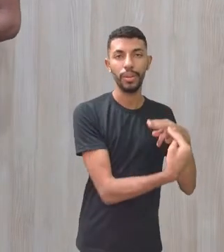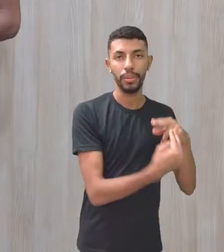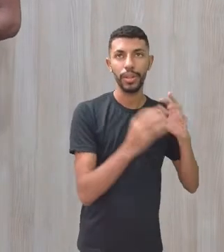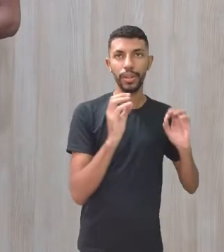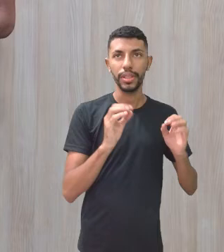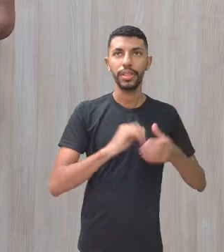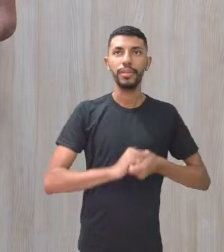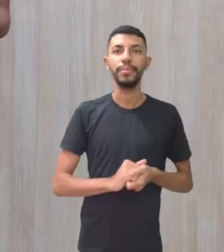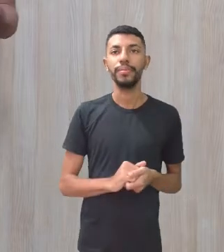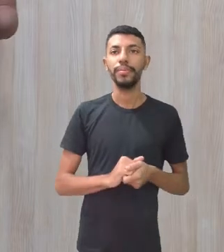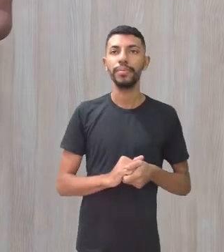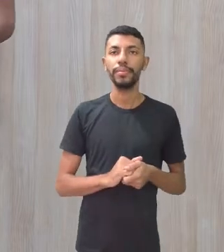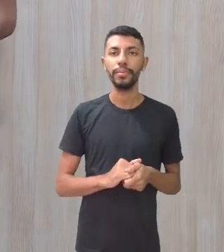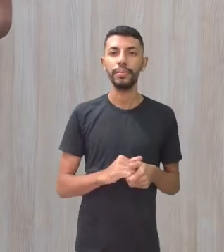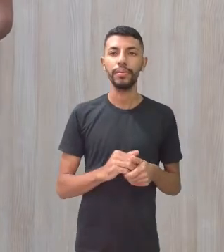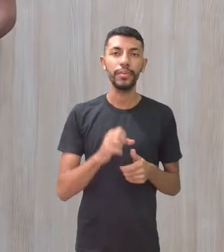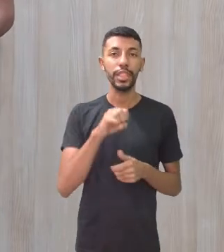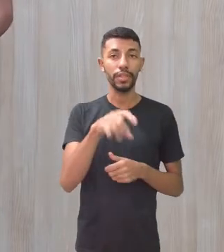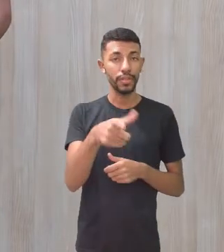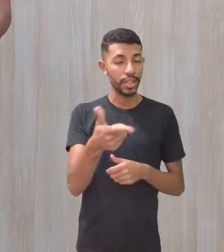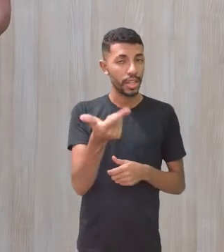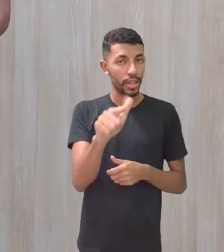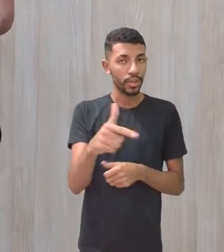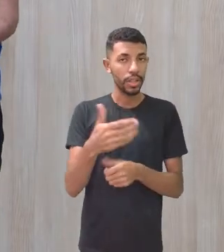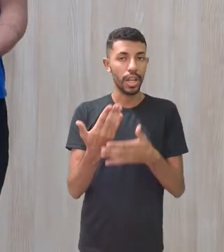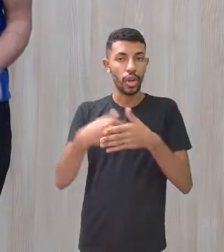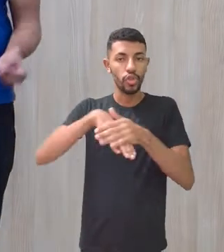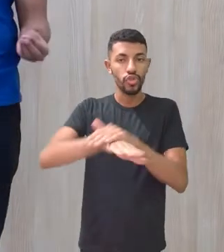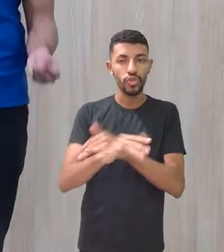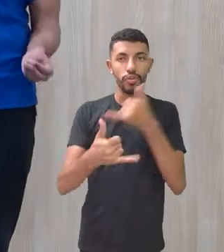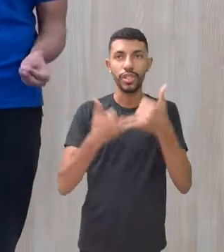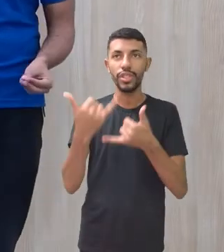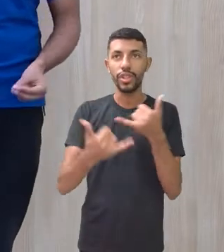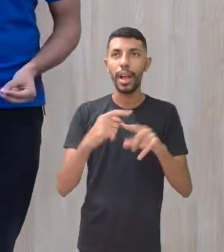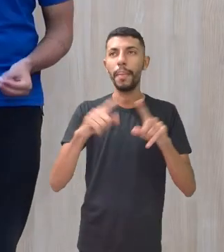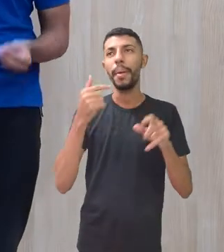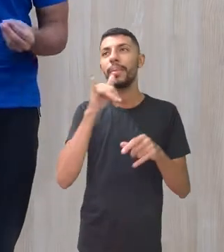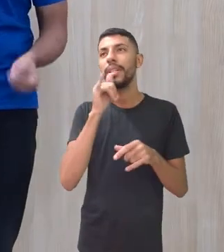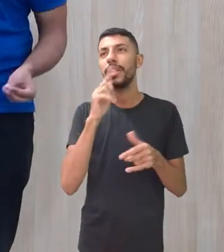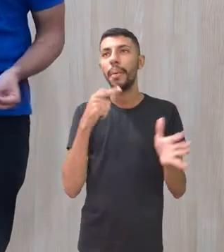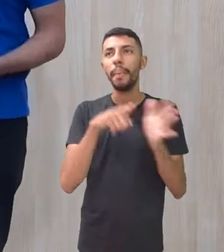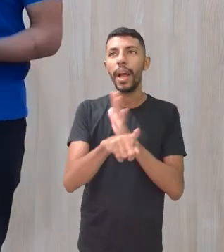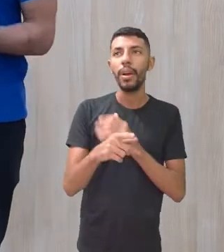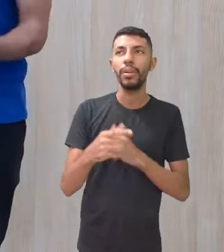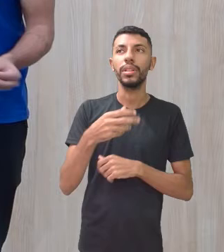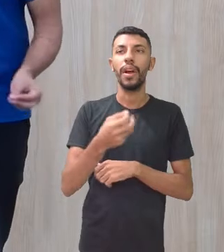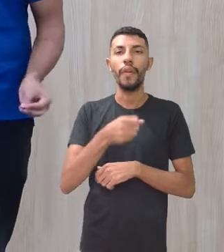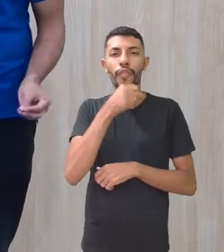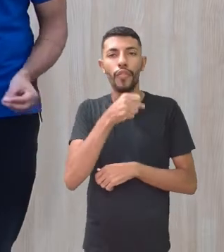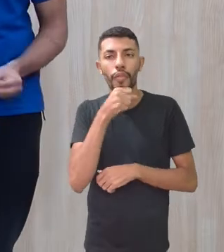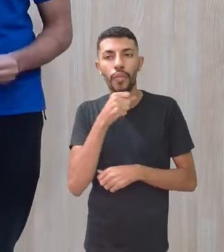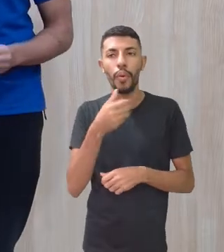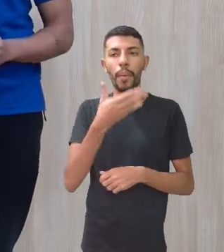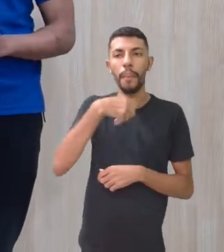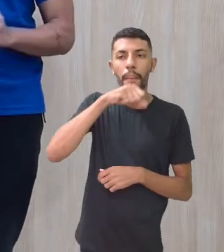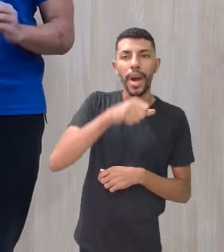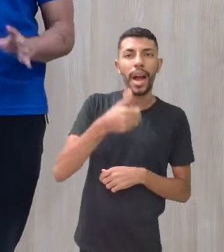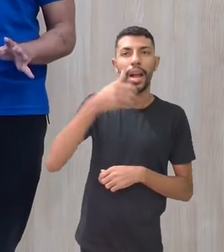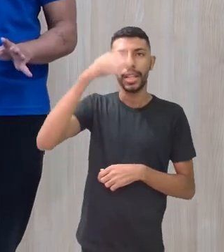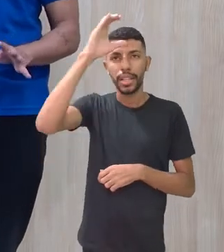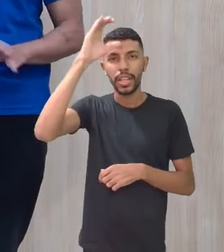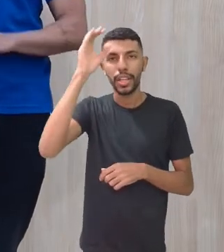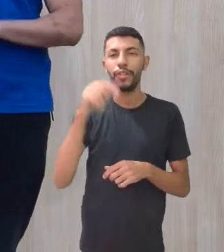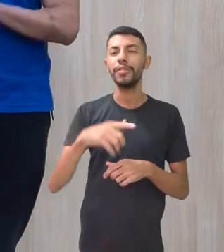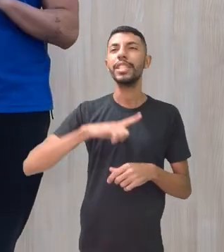dominó. Que aí, se você não tem costume de jogar, mas se você perguntar para o seu avô, para o seu pai, para o seu tio, certeza que eles vão